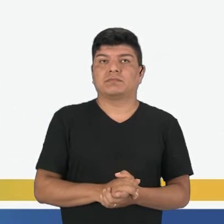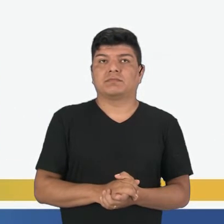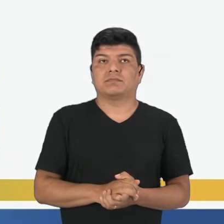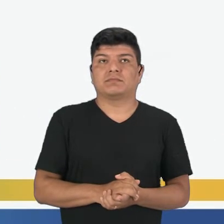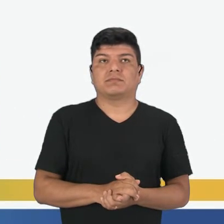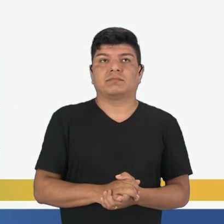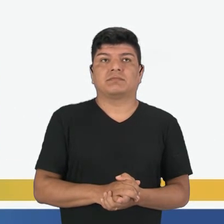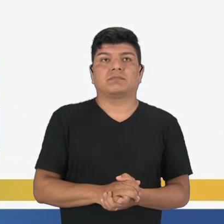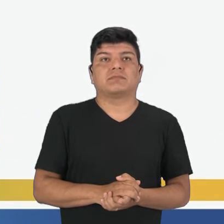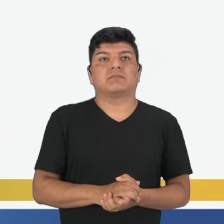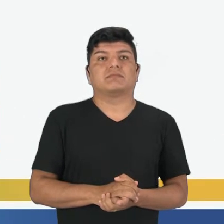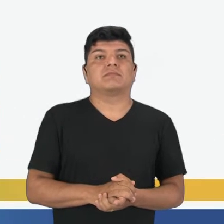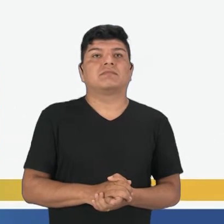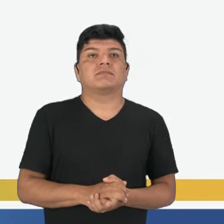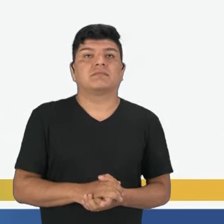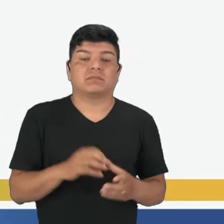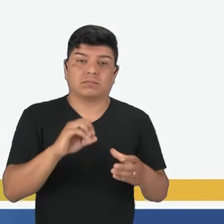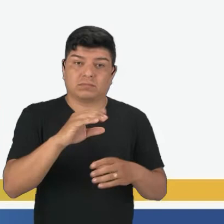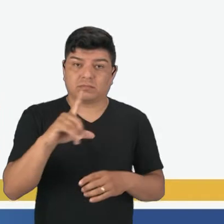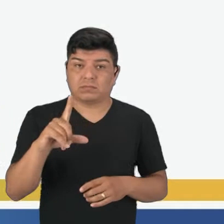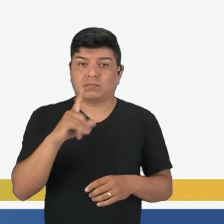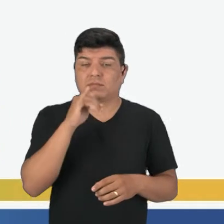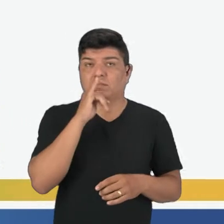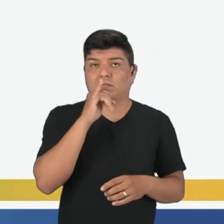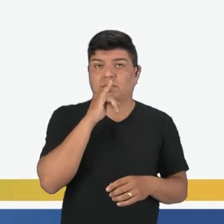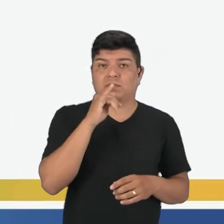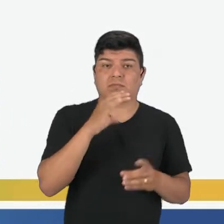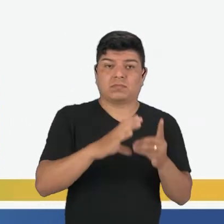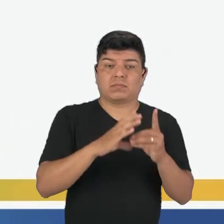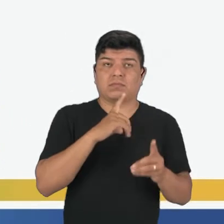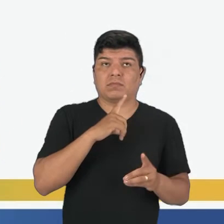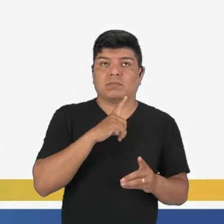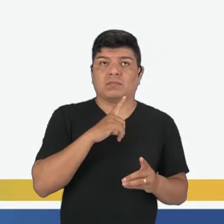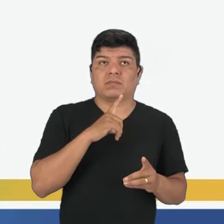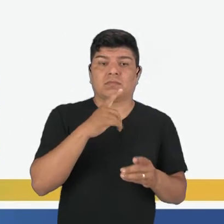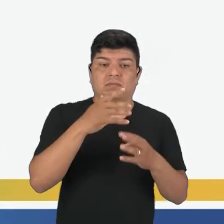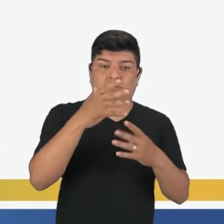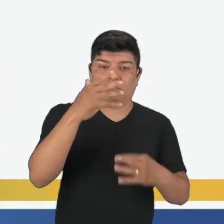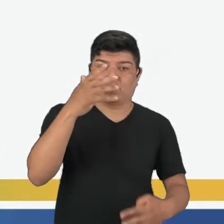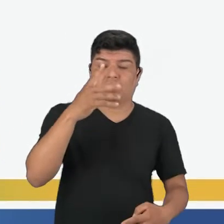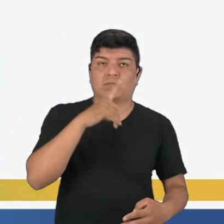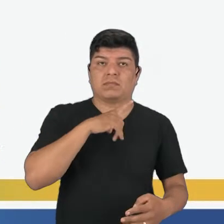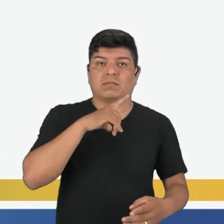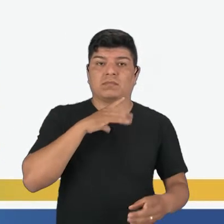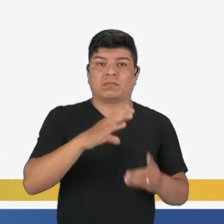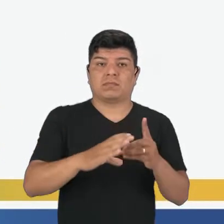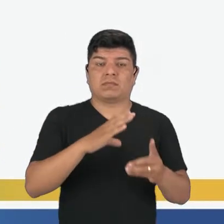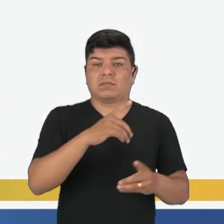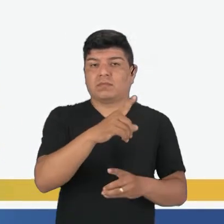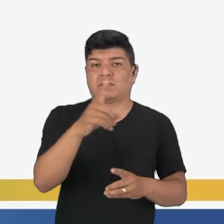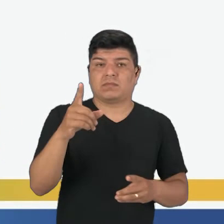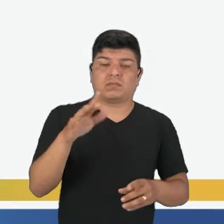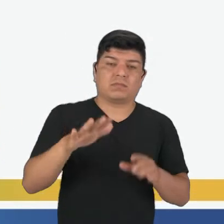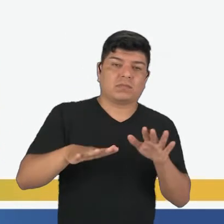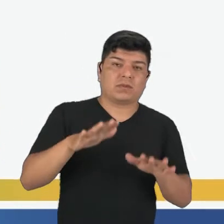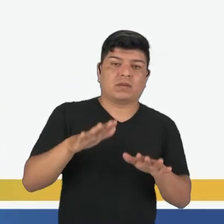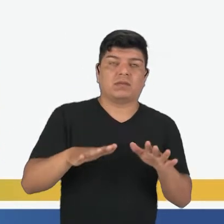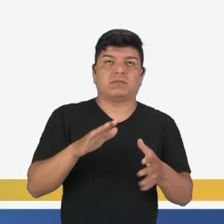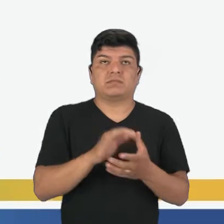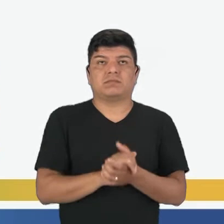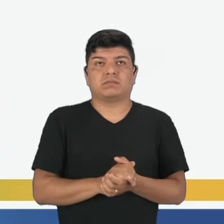certo? E classificação e exemplos de rituais. Nós temos agora uma lista de rituais para você, mais ou